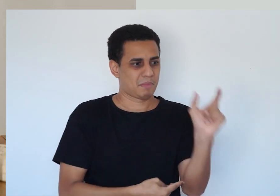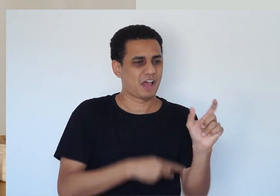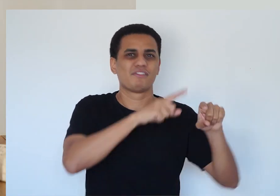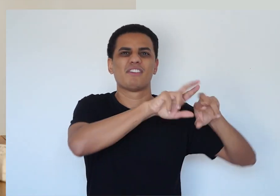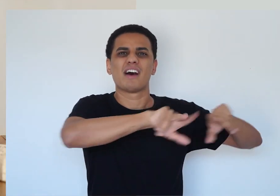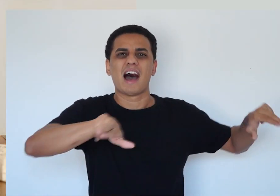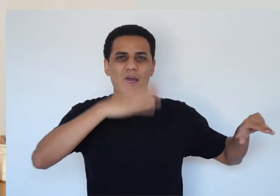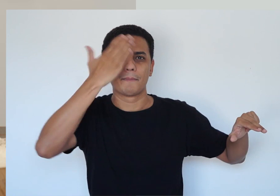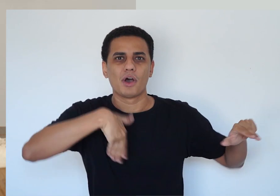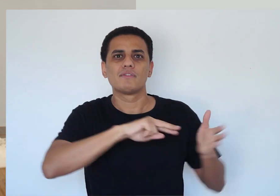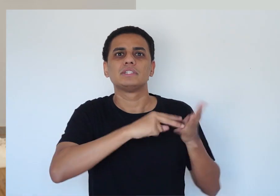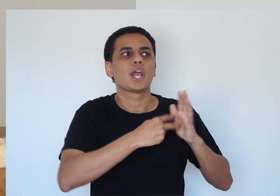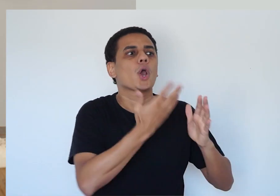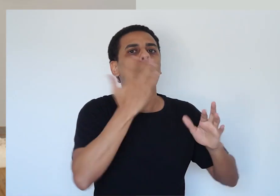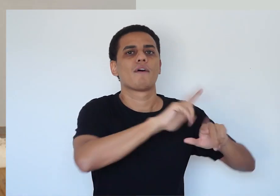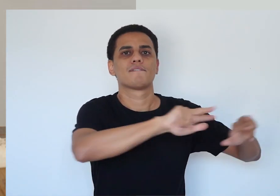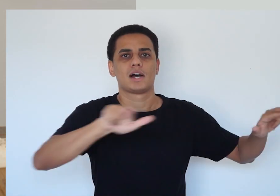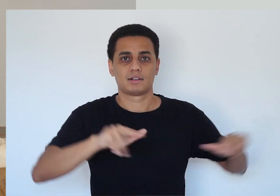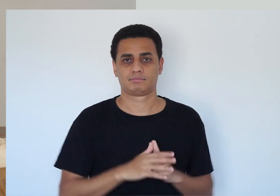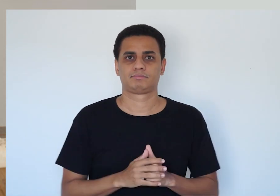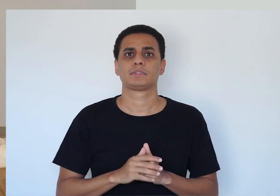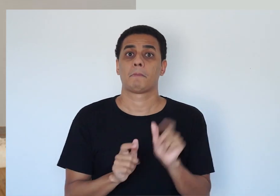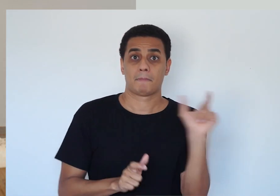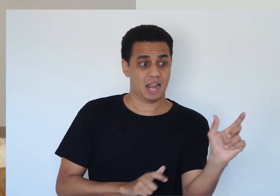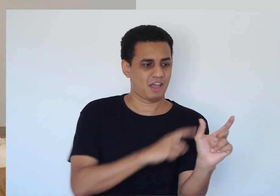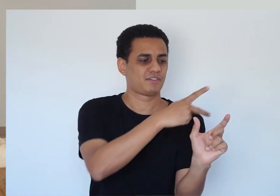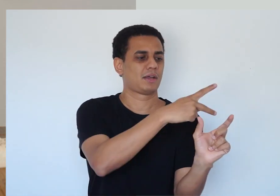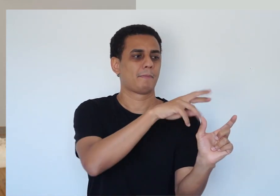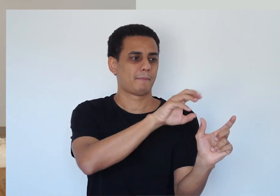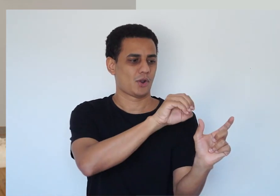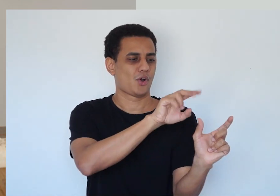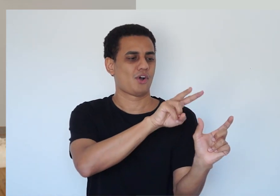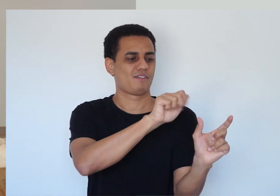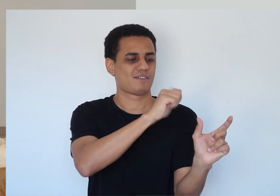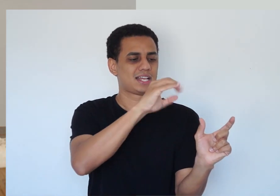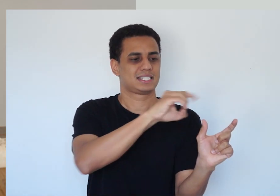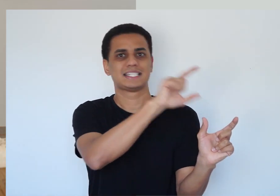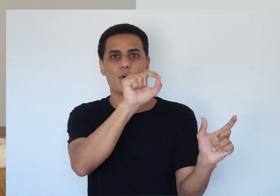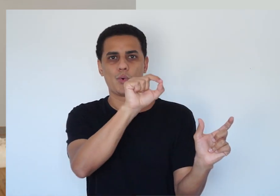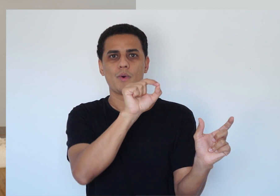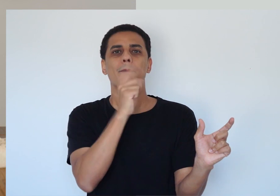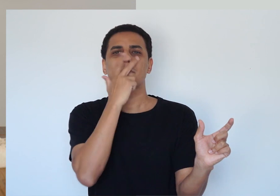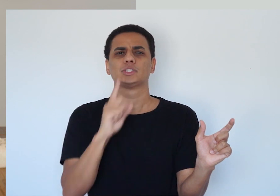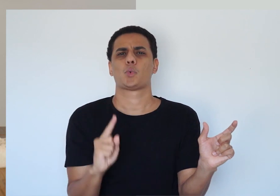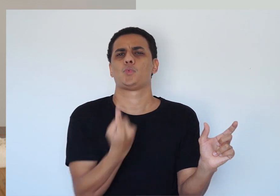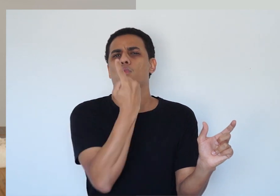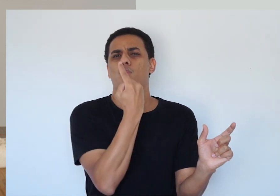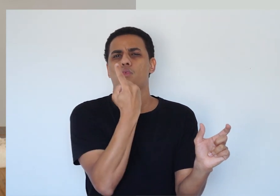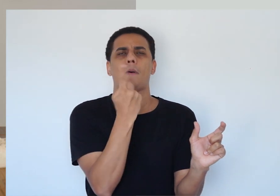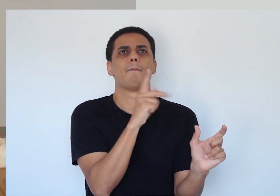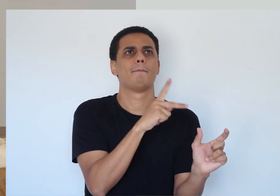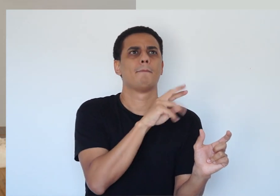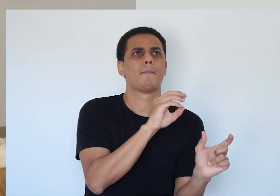as provações, elas são policromáticas. Ela chama-se provação como se ela tivesse uma cor só, mas ela,